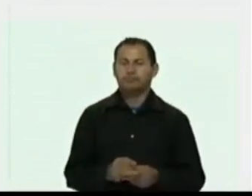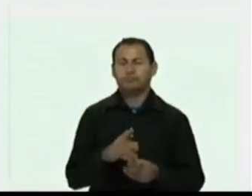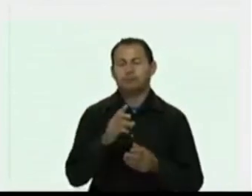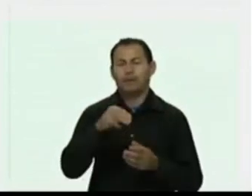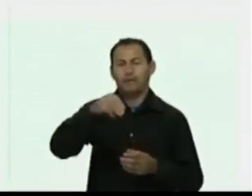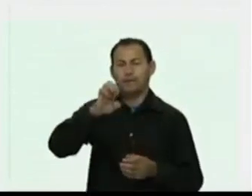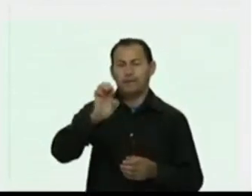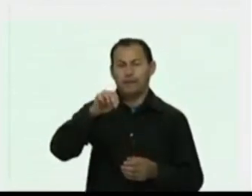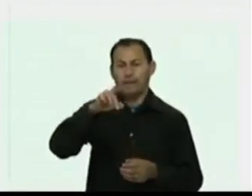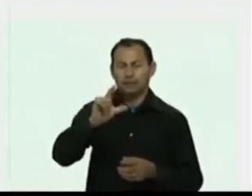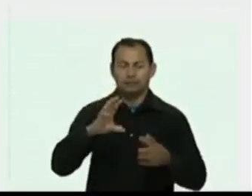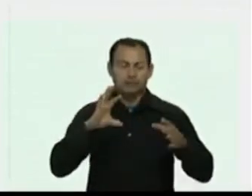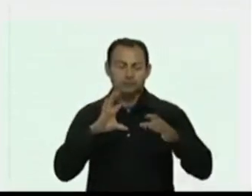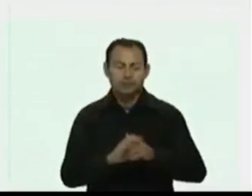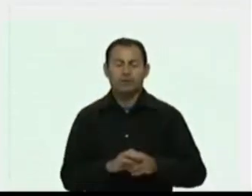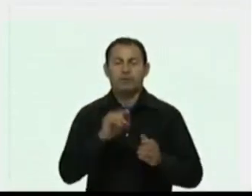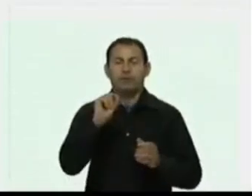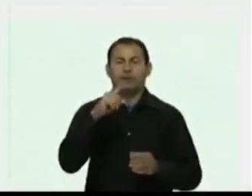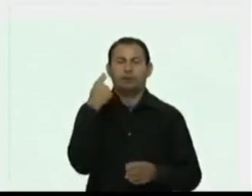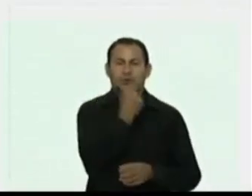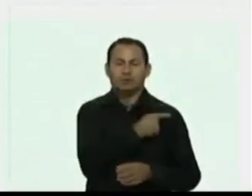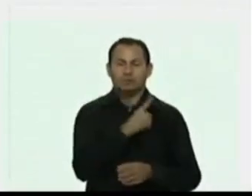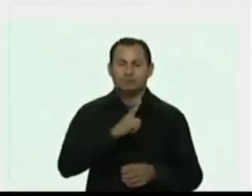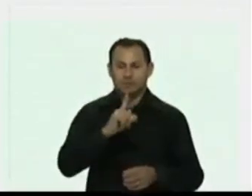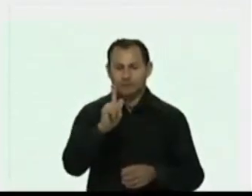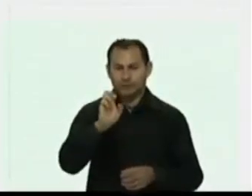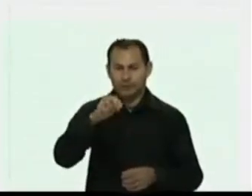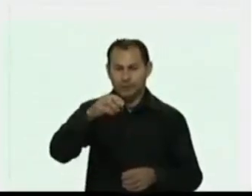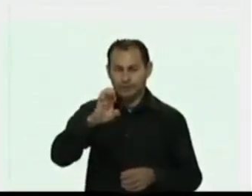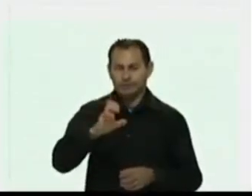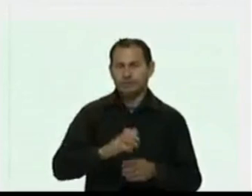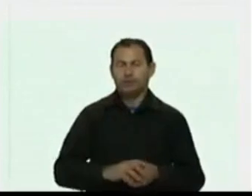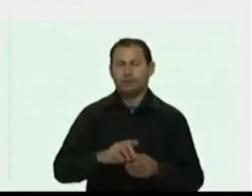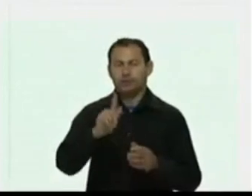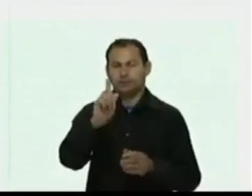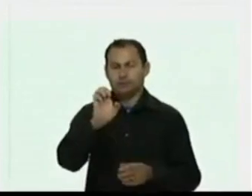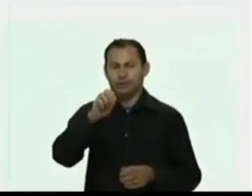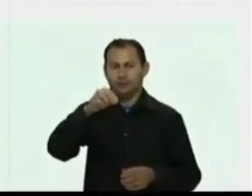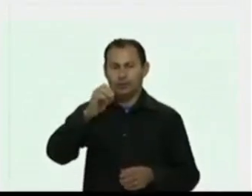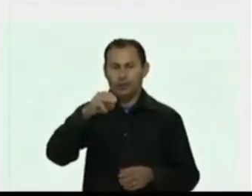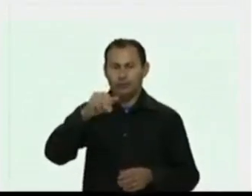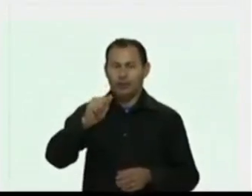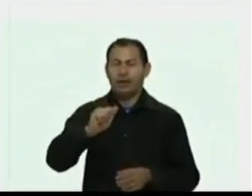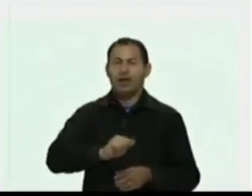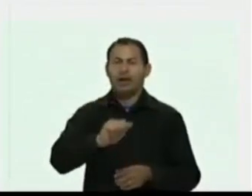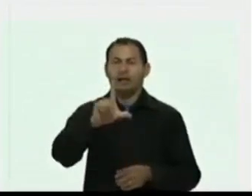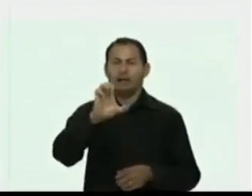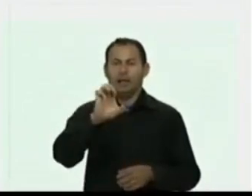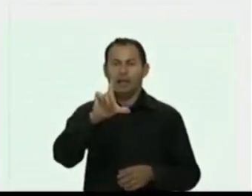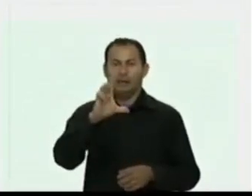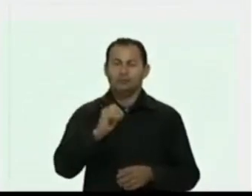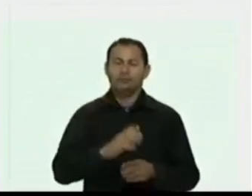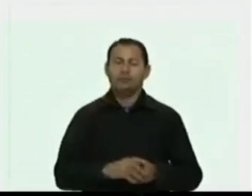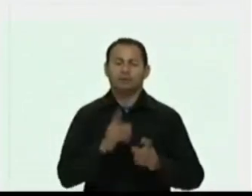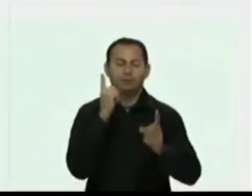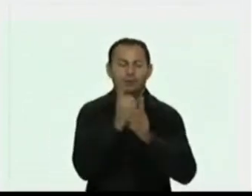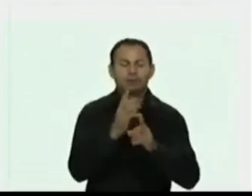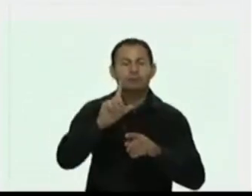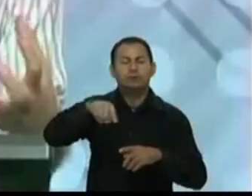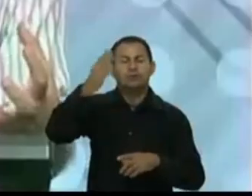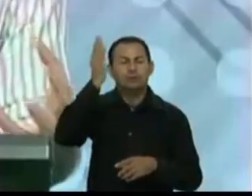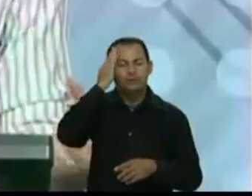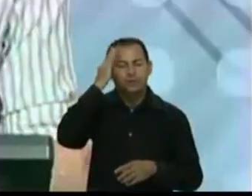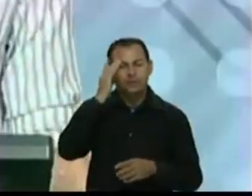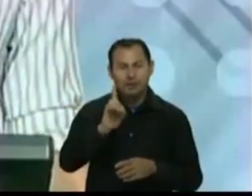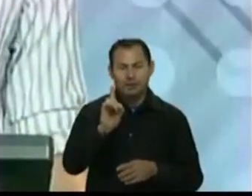Então, Mendel é essa ligação entre o que a gente tem no gene, no genoma, nos alelos, que a gente descobriu depois o que são os alelos, exatamente, que